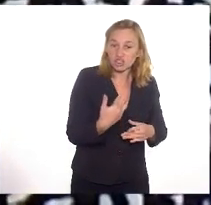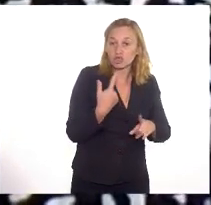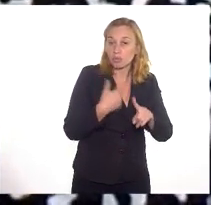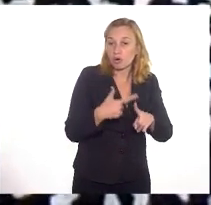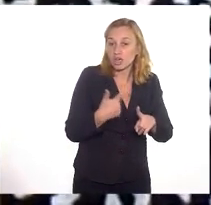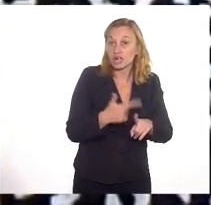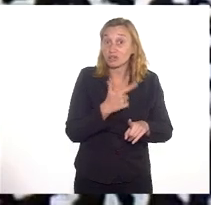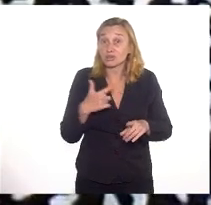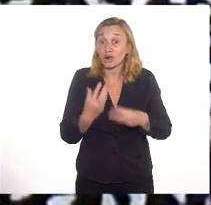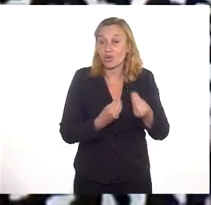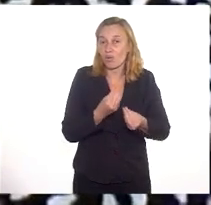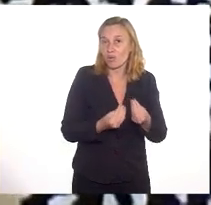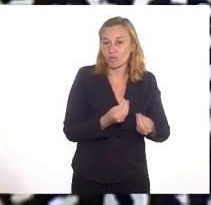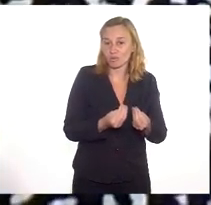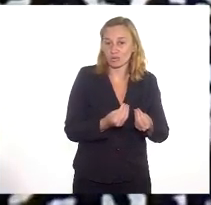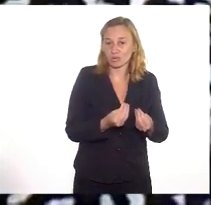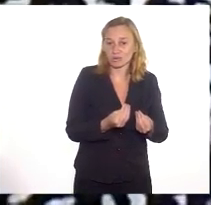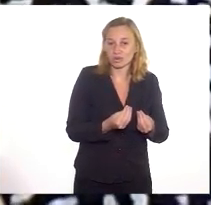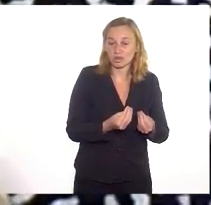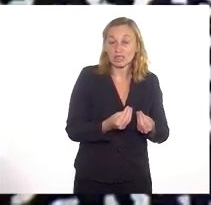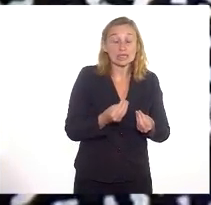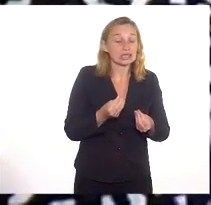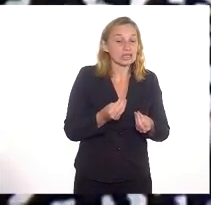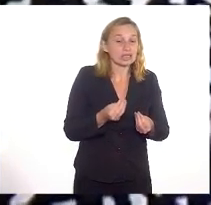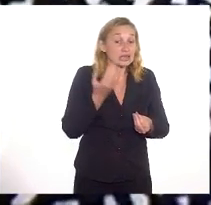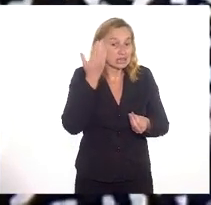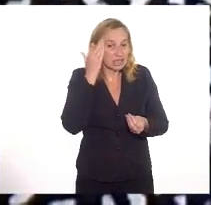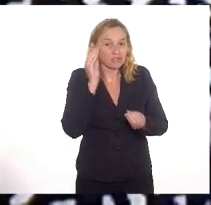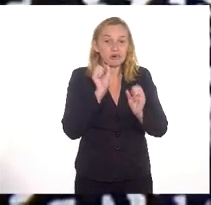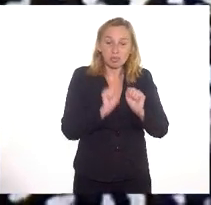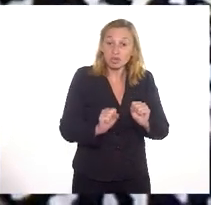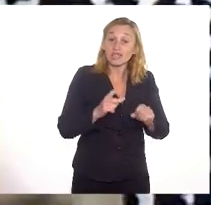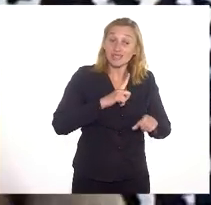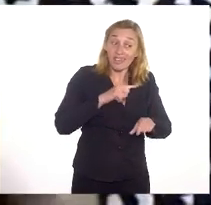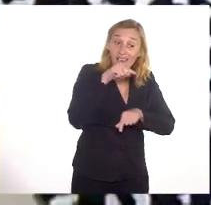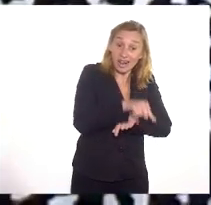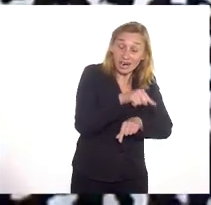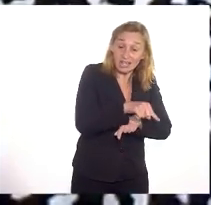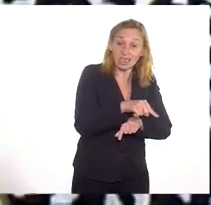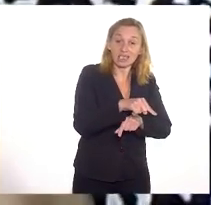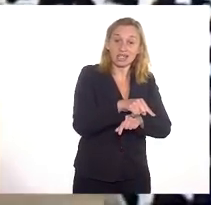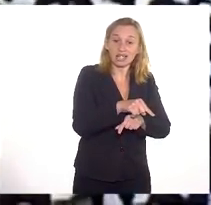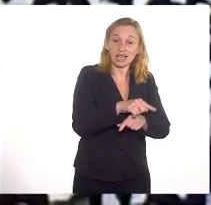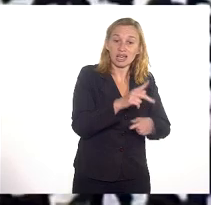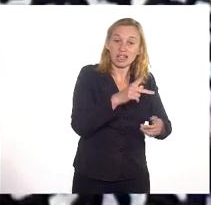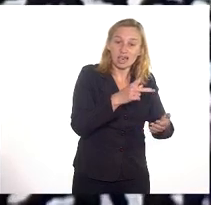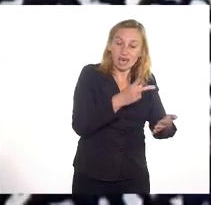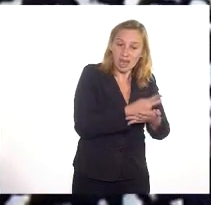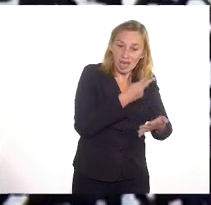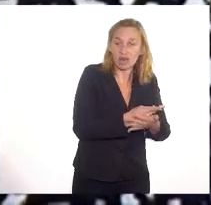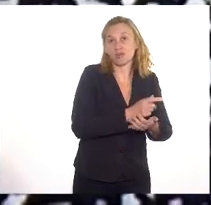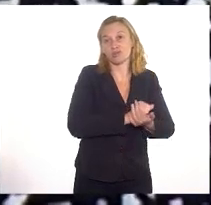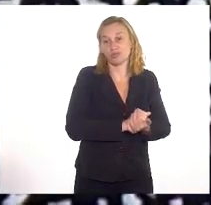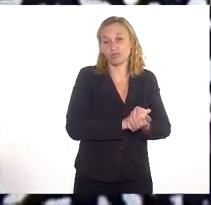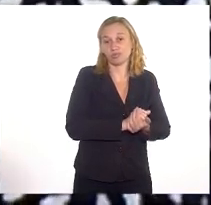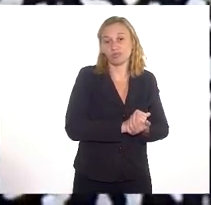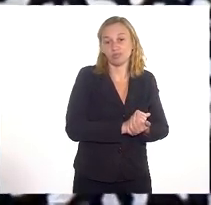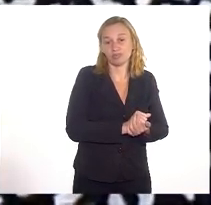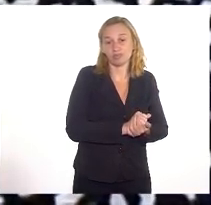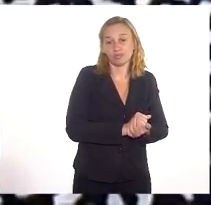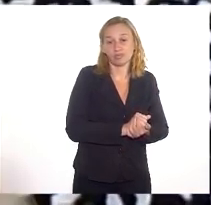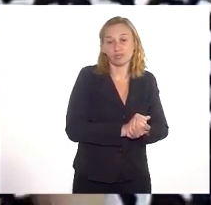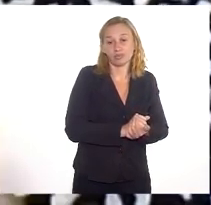deu por satisfeito, porque entendeu que poderia haver ali transgressão, havendo aí